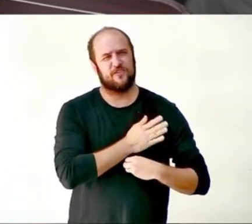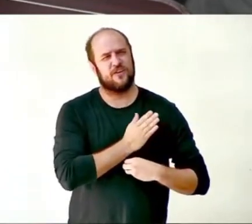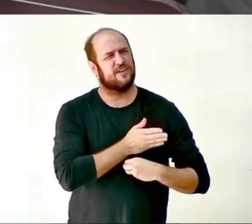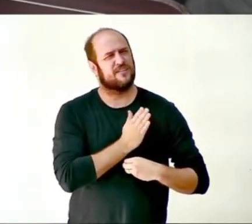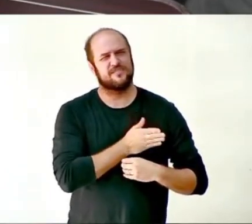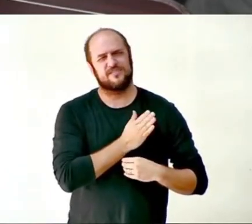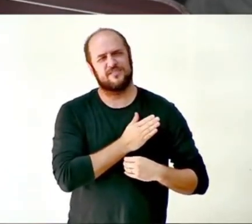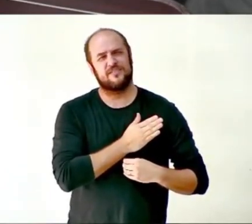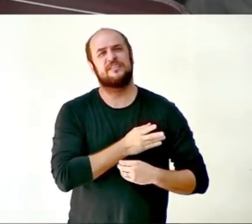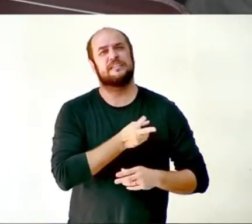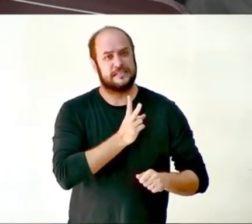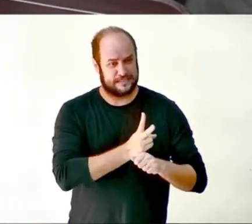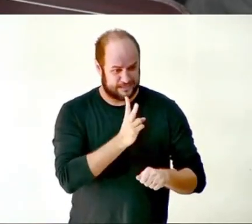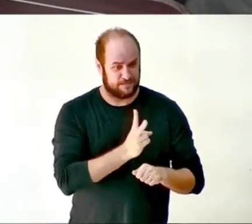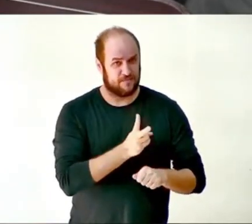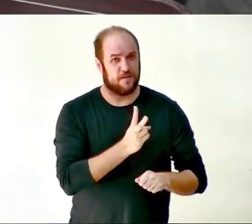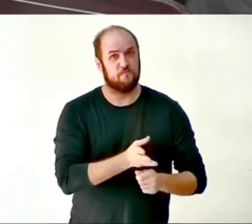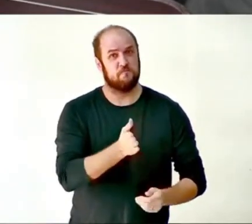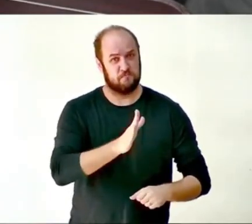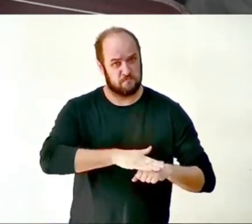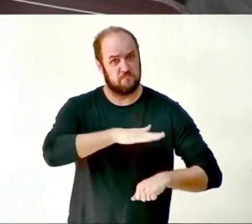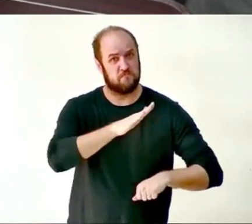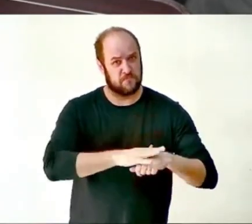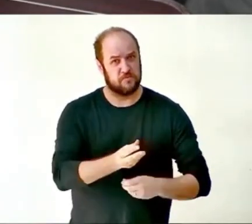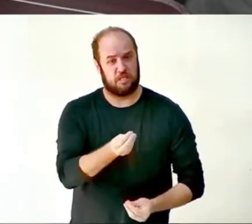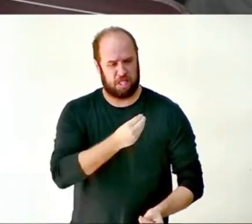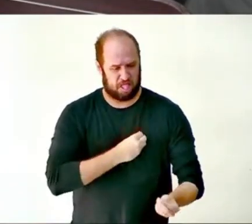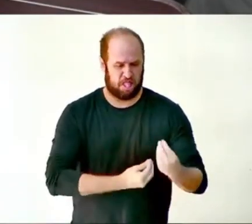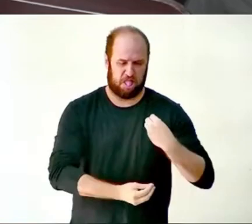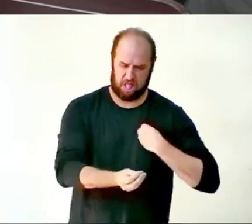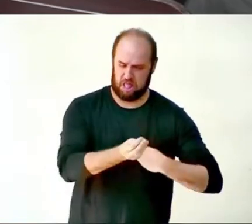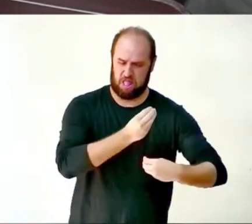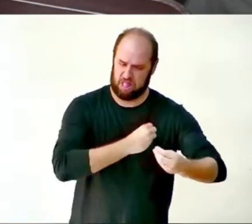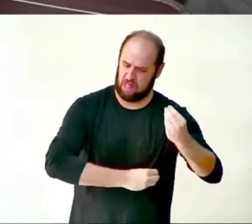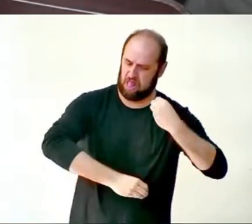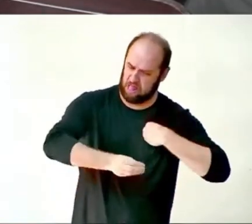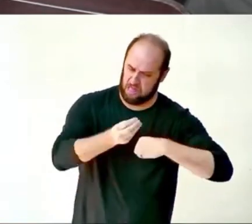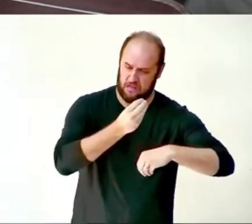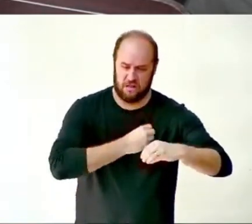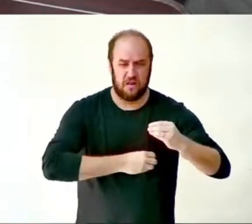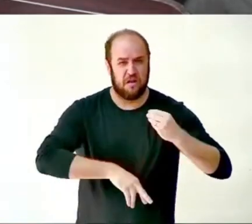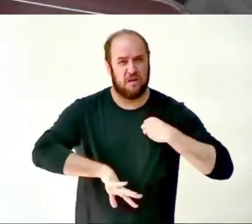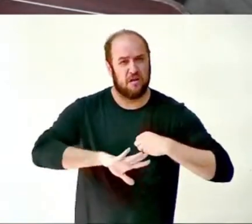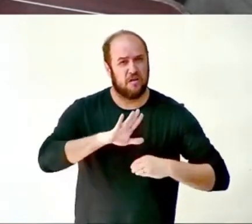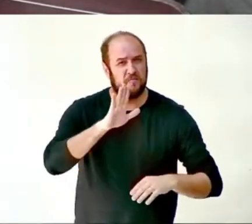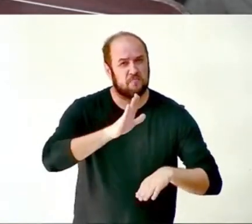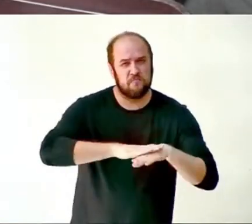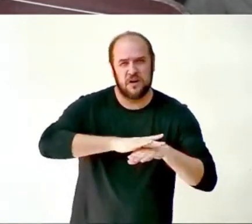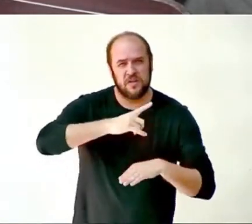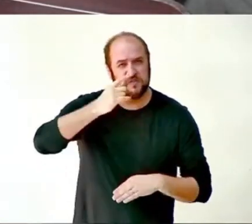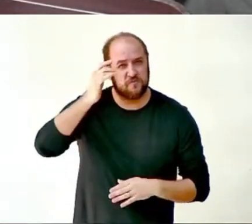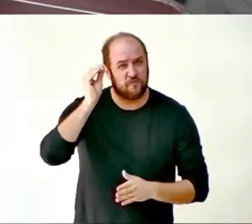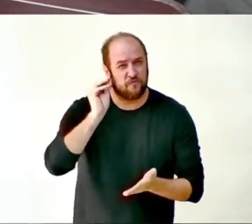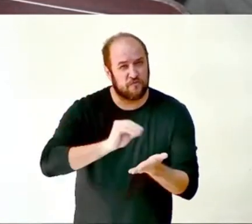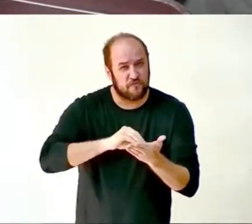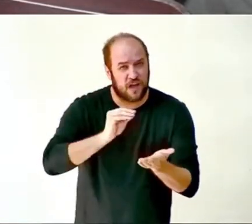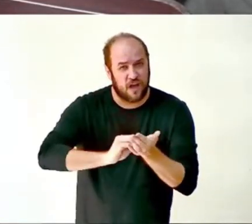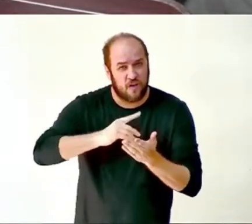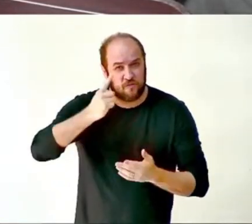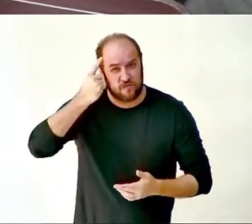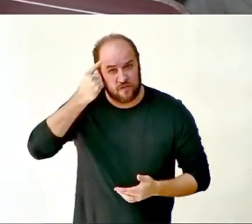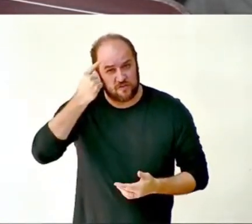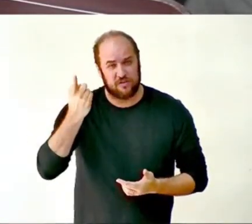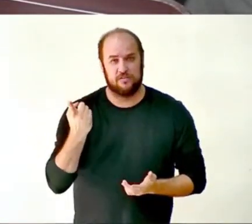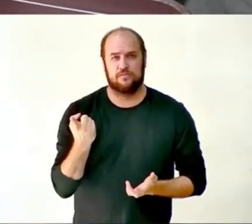alimentados constantemente, levando a uma insensatez a ponto de achar ou que Deus não